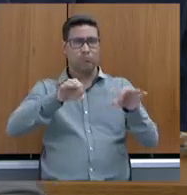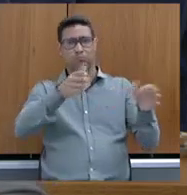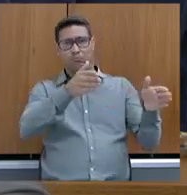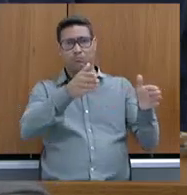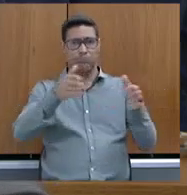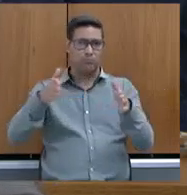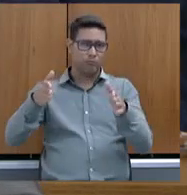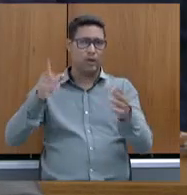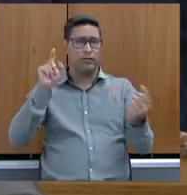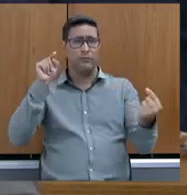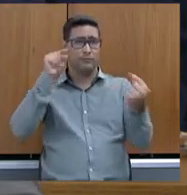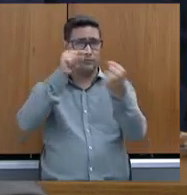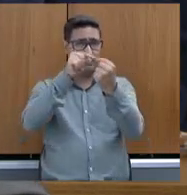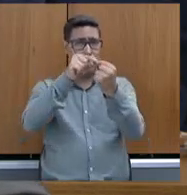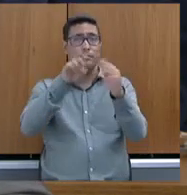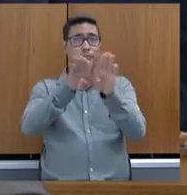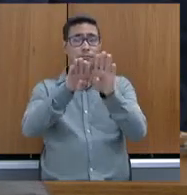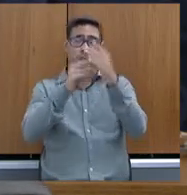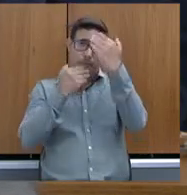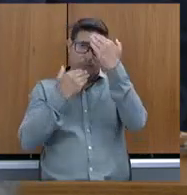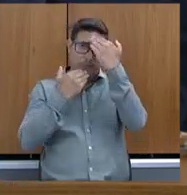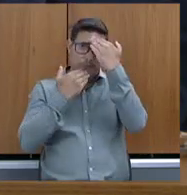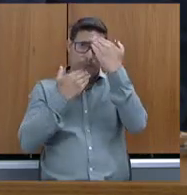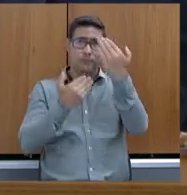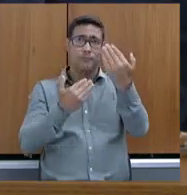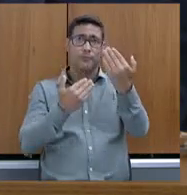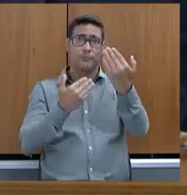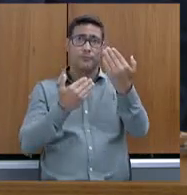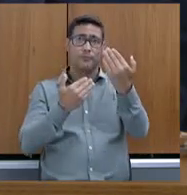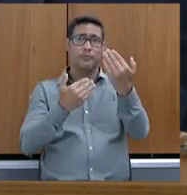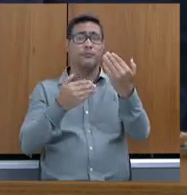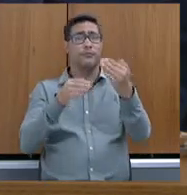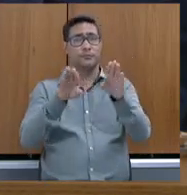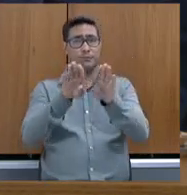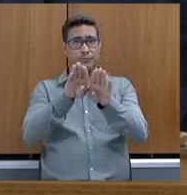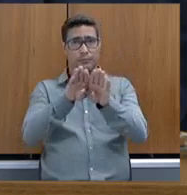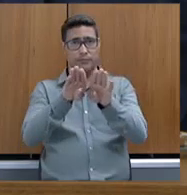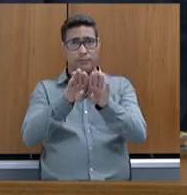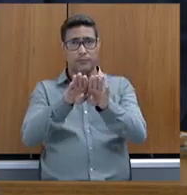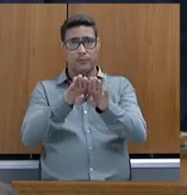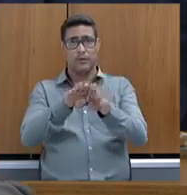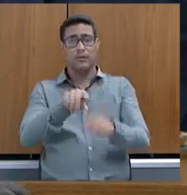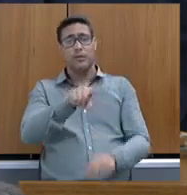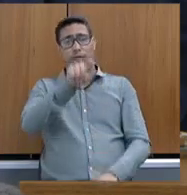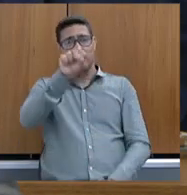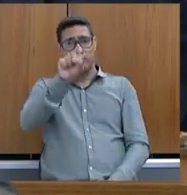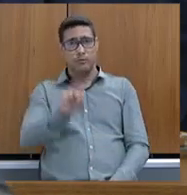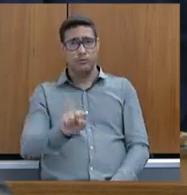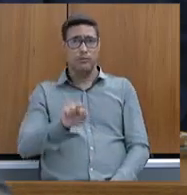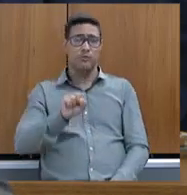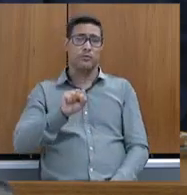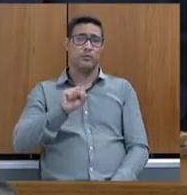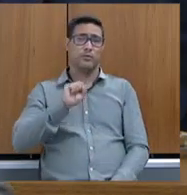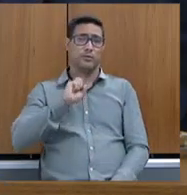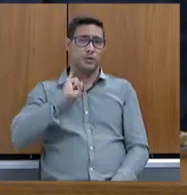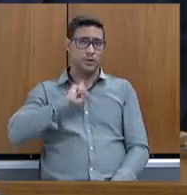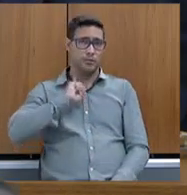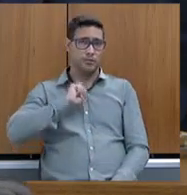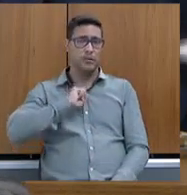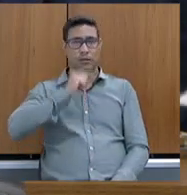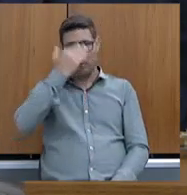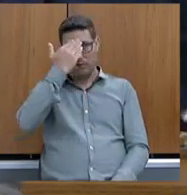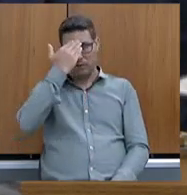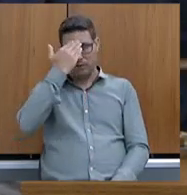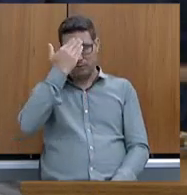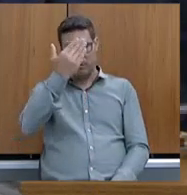e agradeço imensamente Deputado e amigo Dalma Ribeiro da nossa queridíssima sul de Minas Muito obrigado pelas